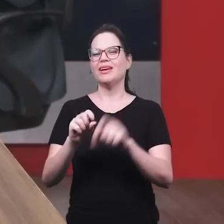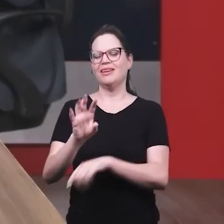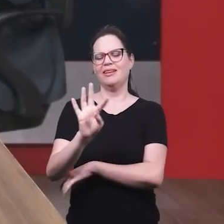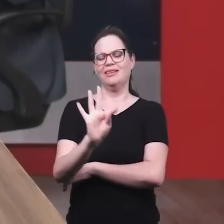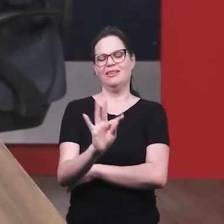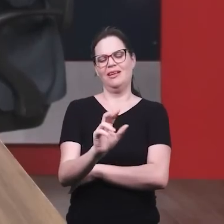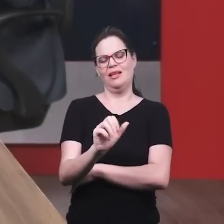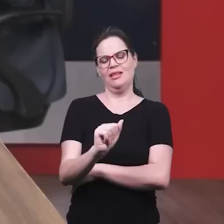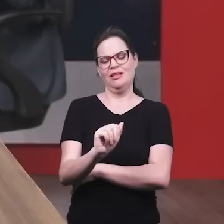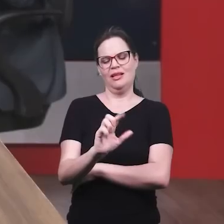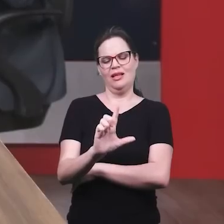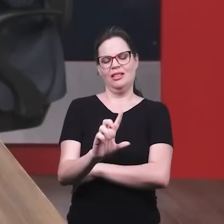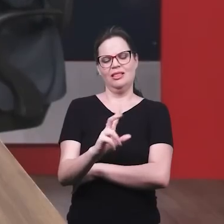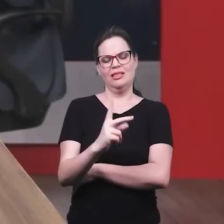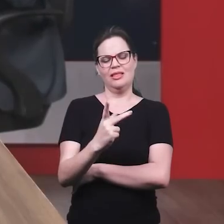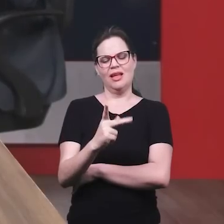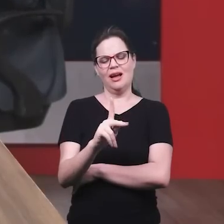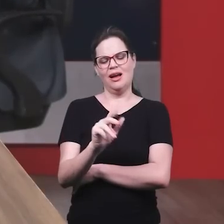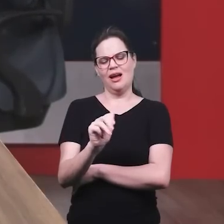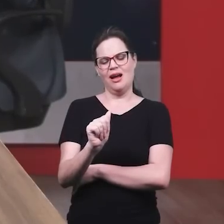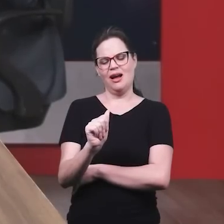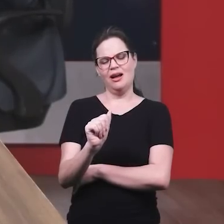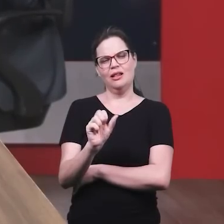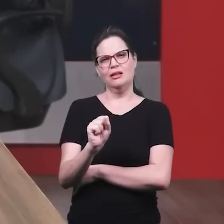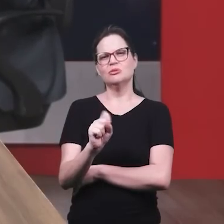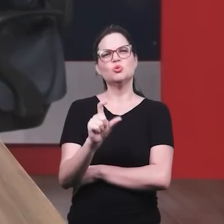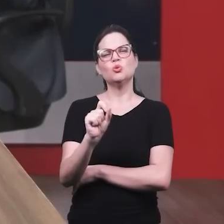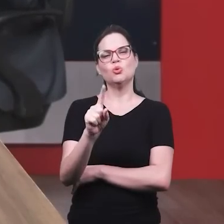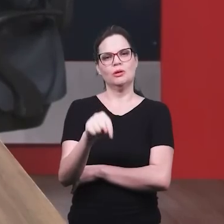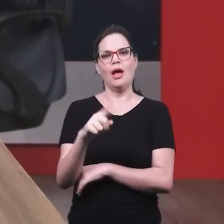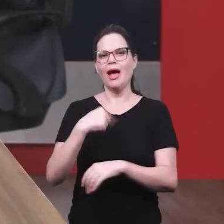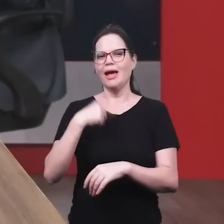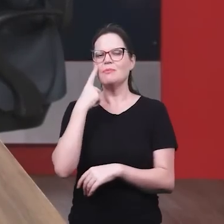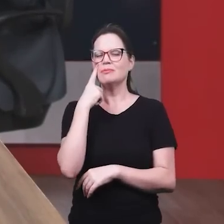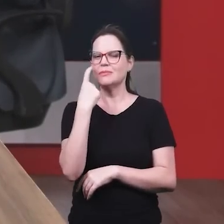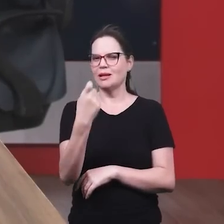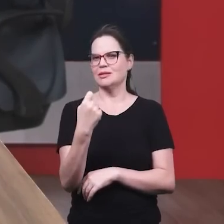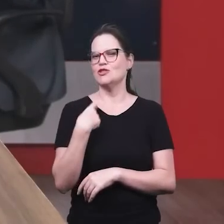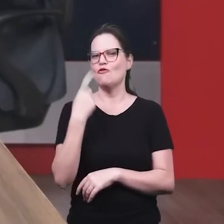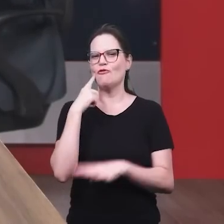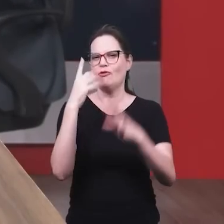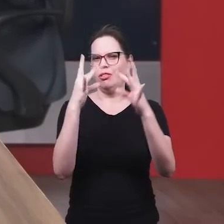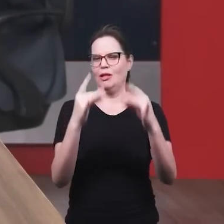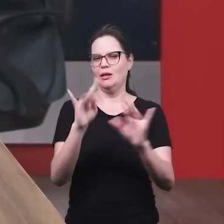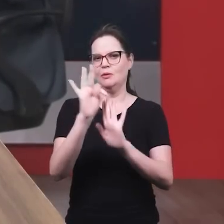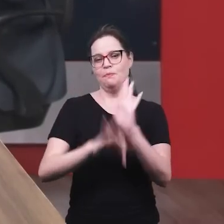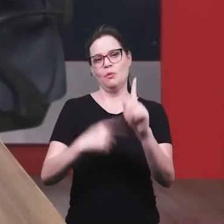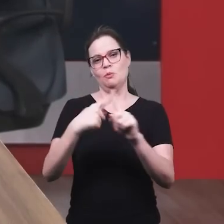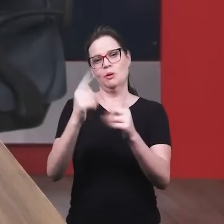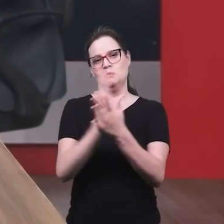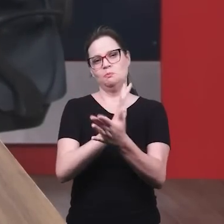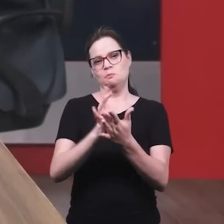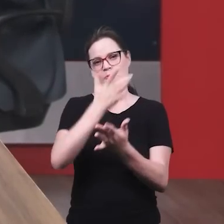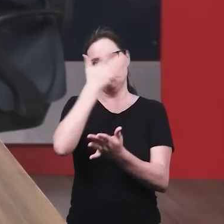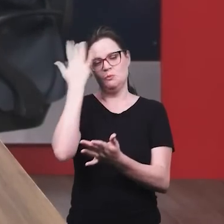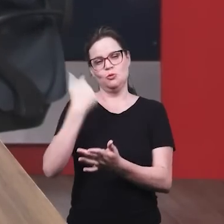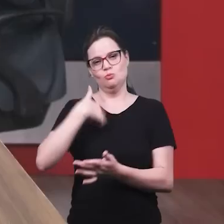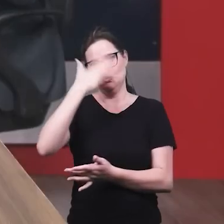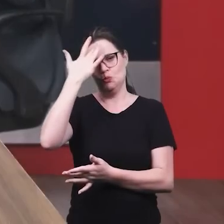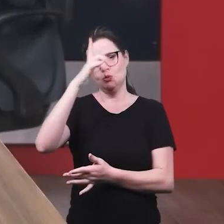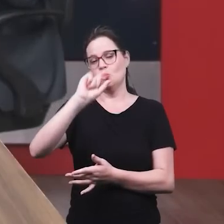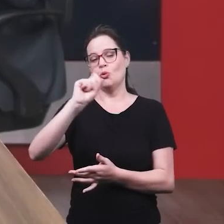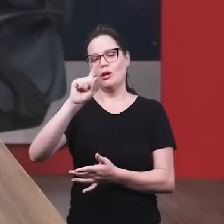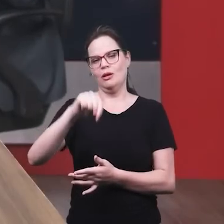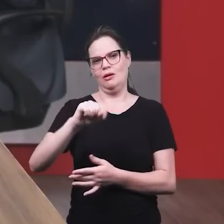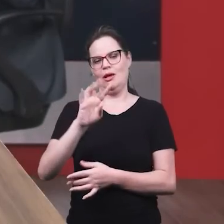ciência e fé, então é importante a gente nos ater a esses detalhes do texto, né? Algumas pessoas podem não saber exatamente o que são essas talhas,